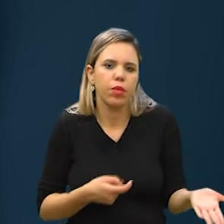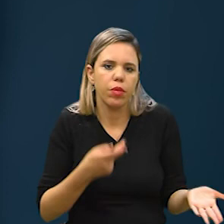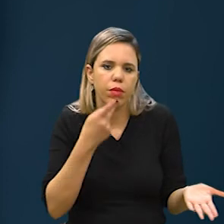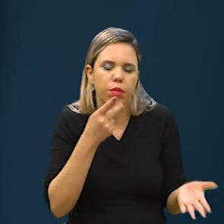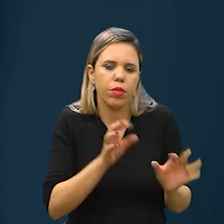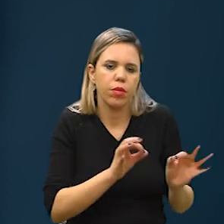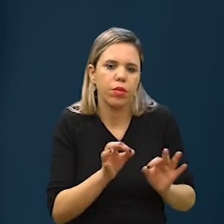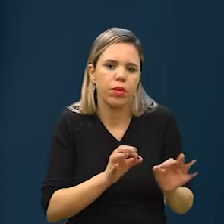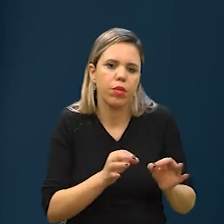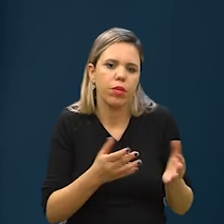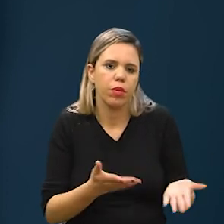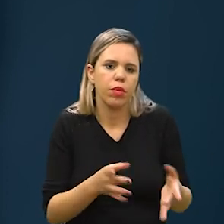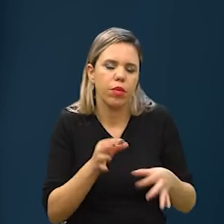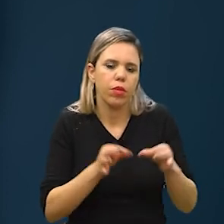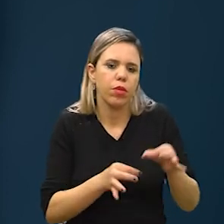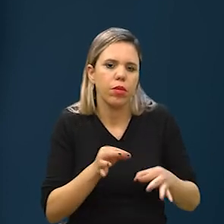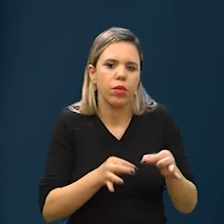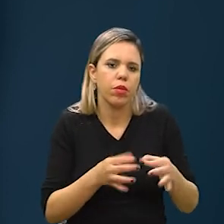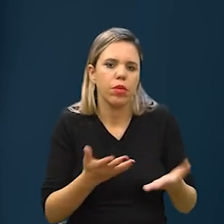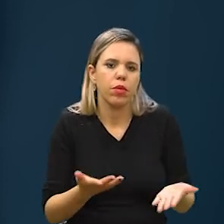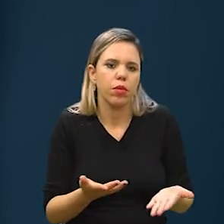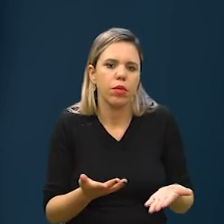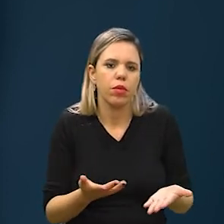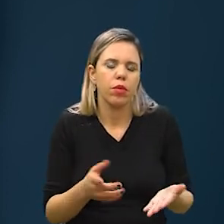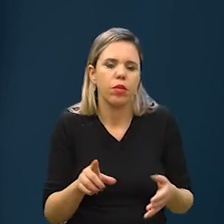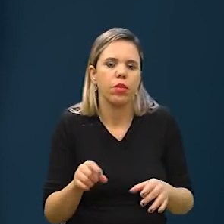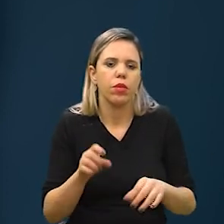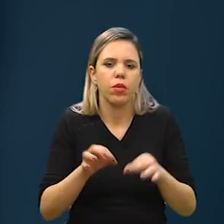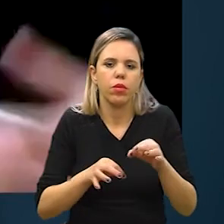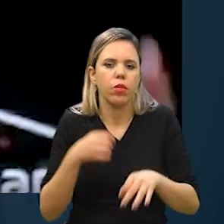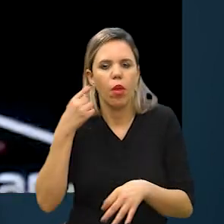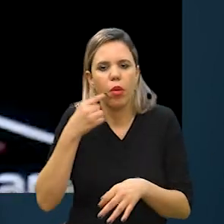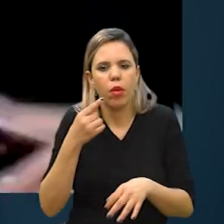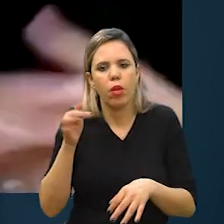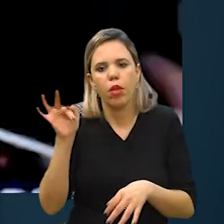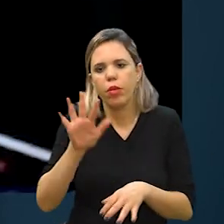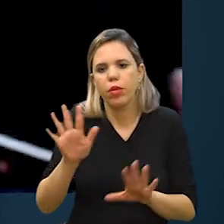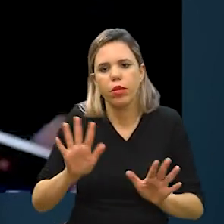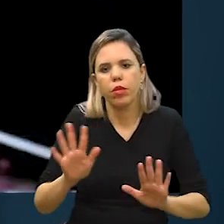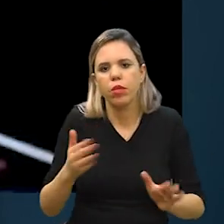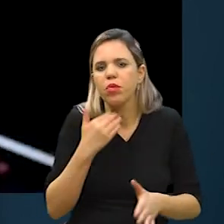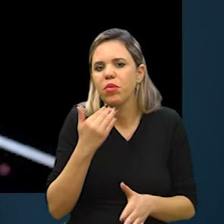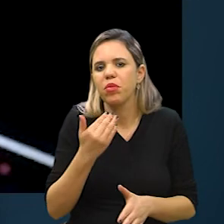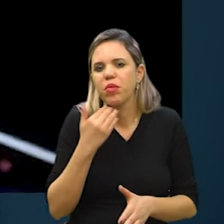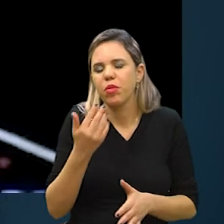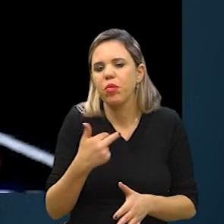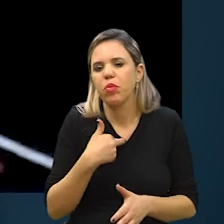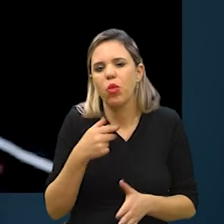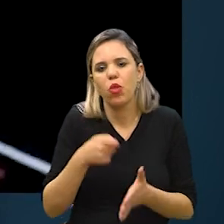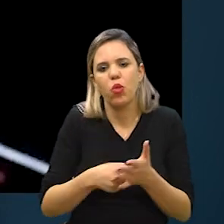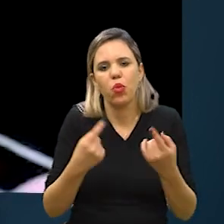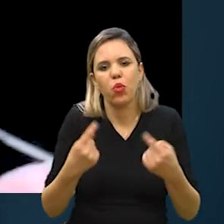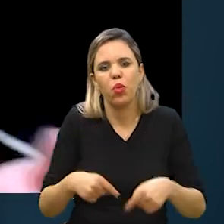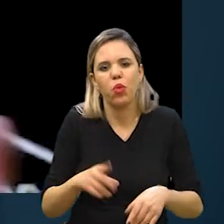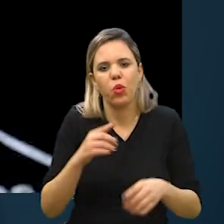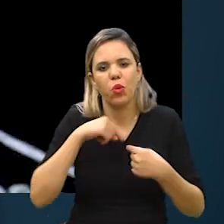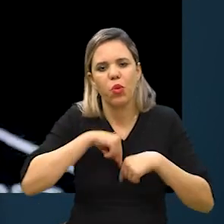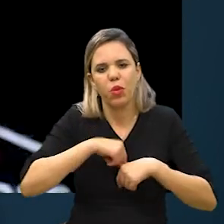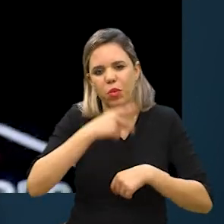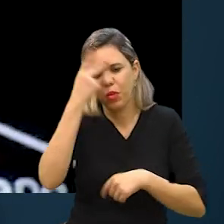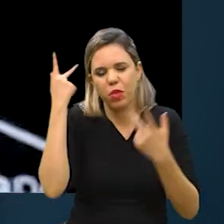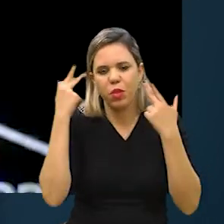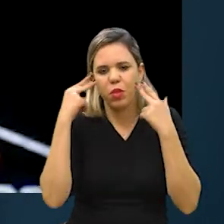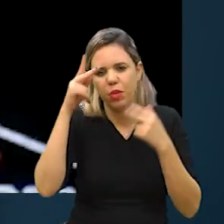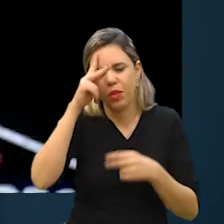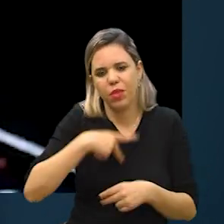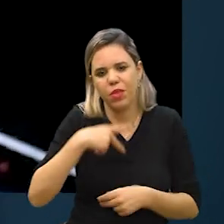segurar o cara. Você fala assim, ah, eu preparei esse moleque para ser juiz, porque eu fui dessa área, para ser promotor, para ser delegado federal e tal, mas não adianta, você não pode lutar contra o que está